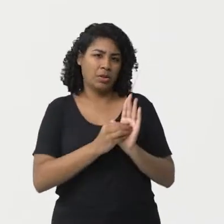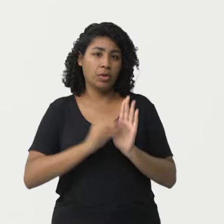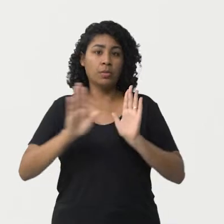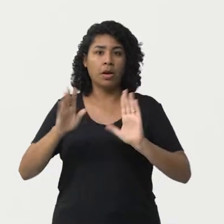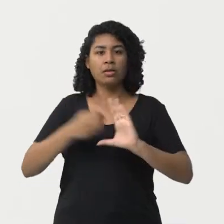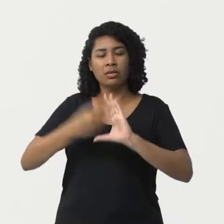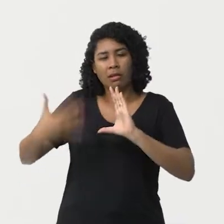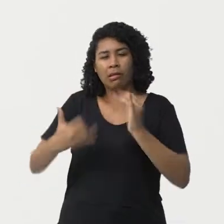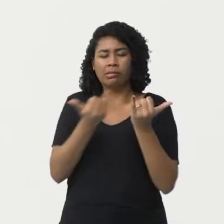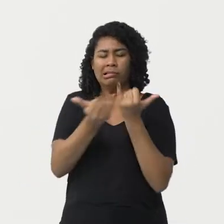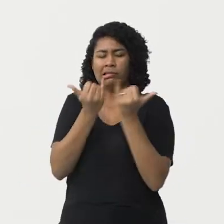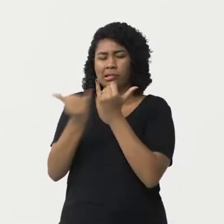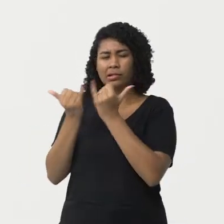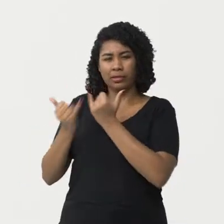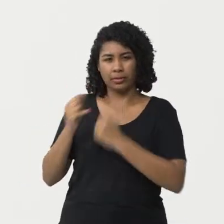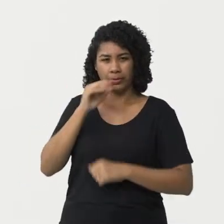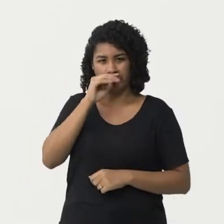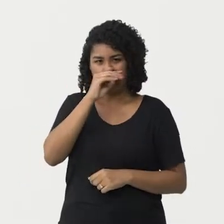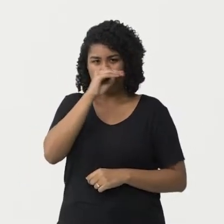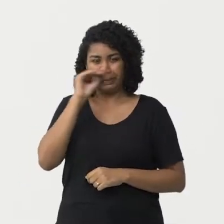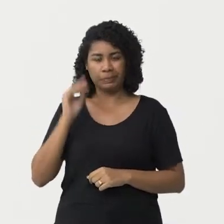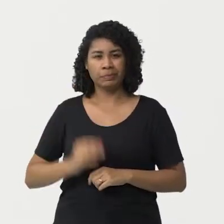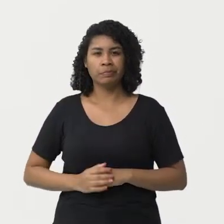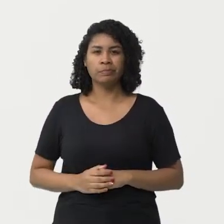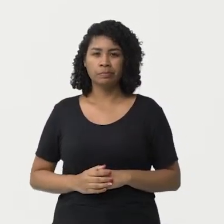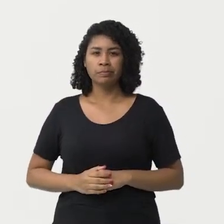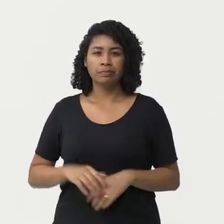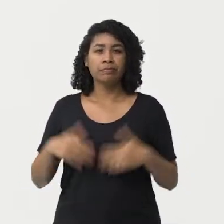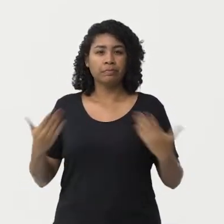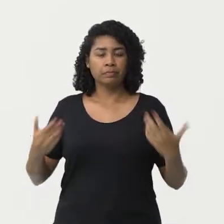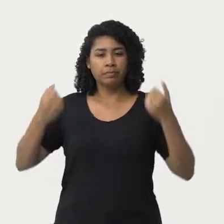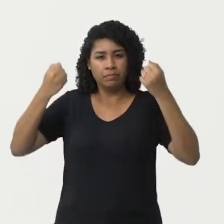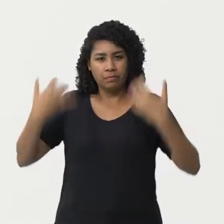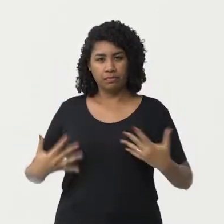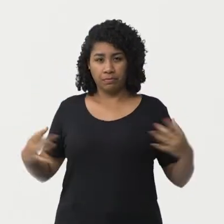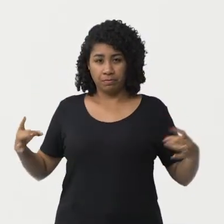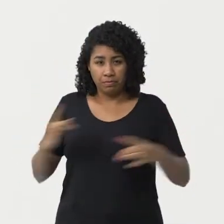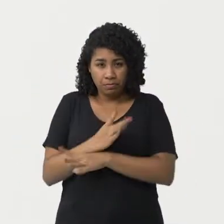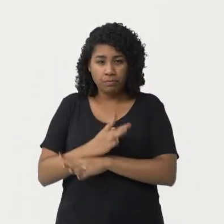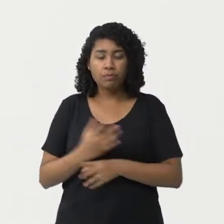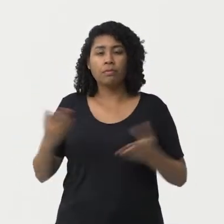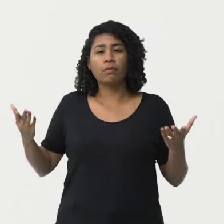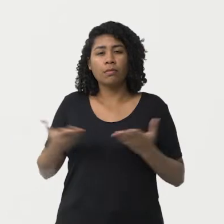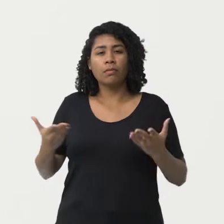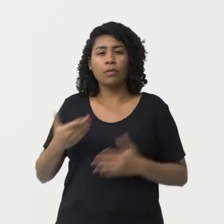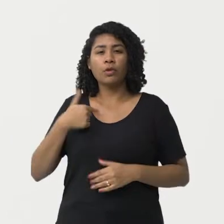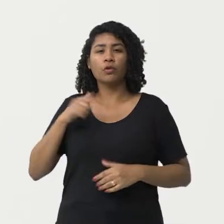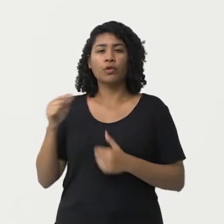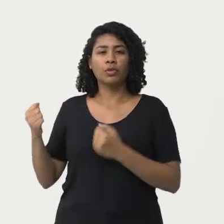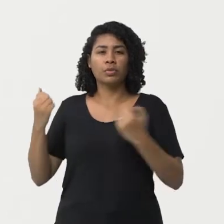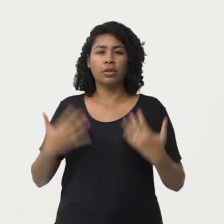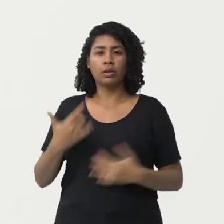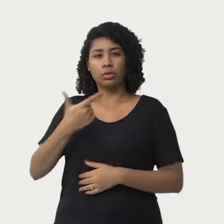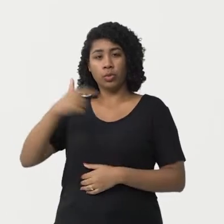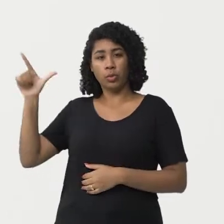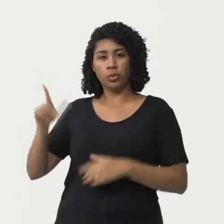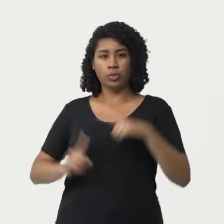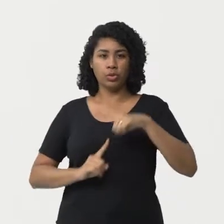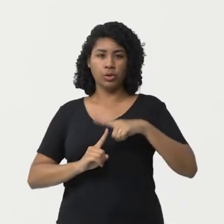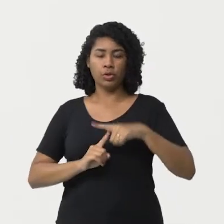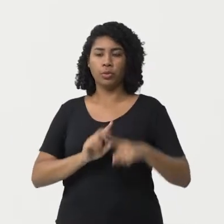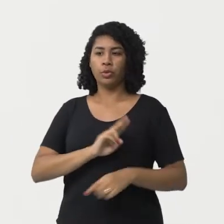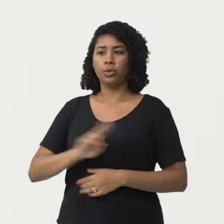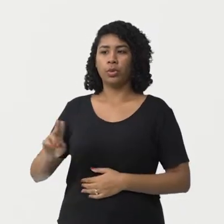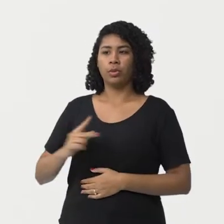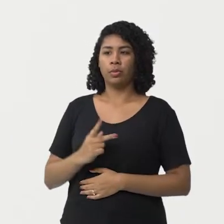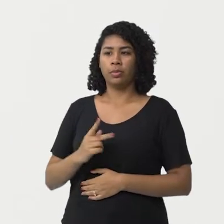características similares, ok? Fechamos então a Mata Atlântica e vamos passar agora para a Mata dos Pinhais. O interessante da